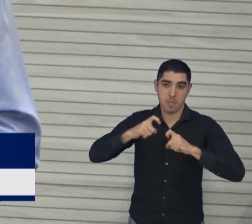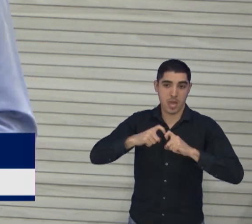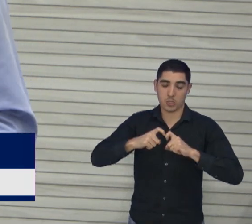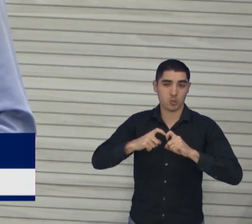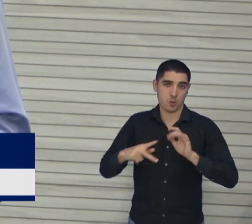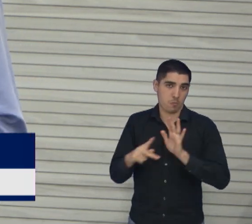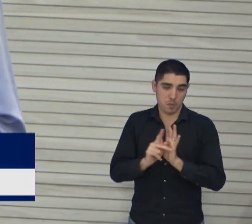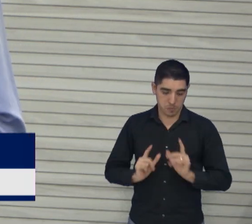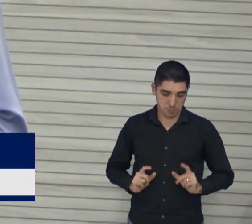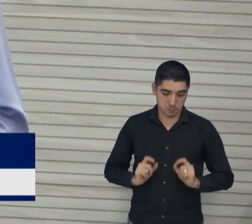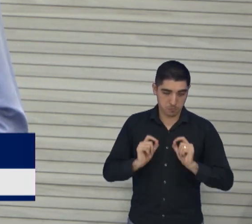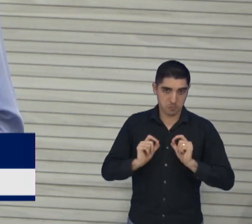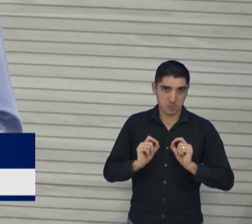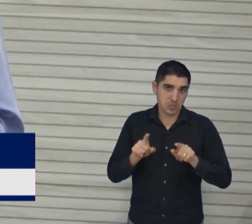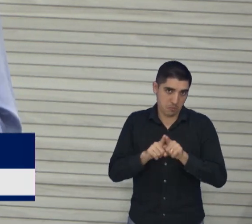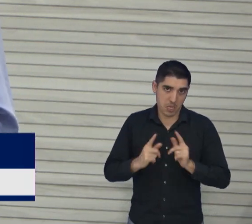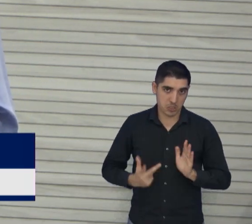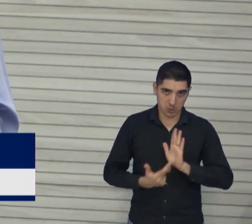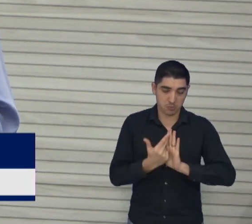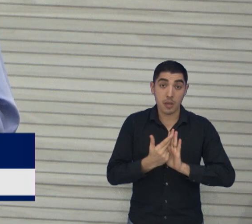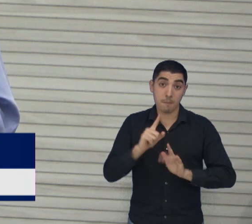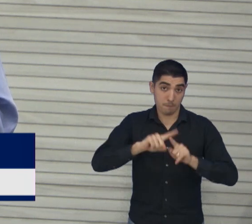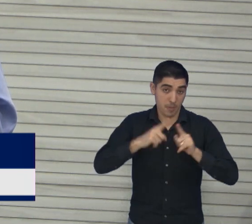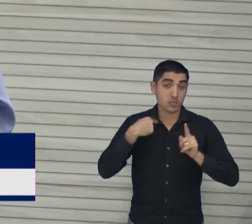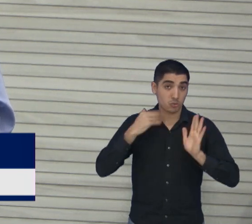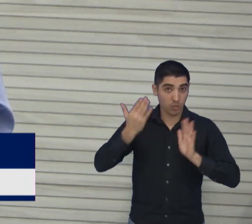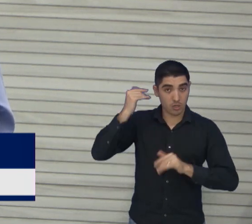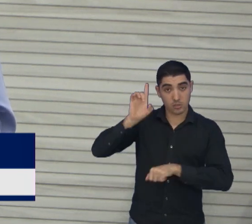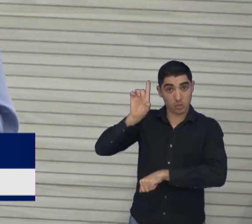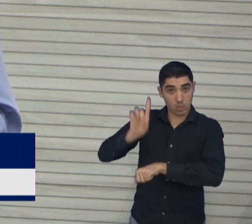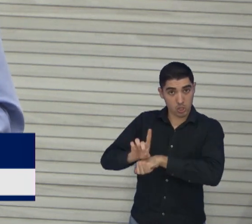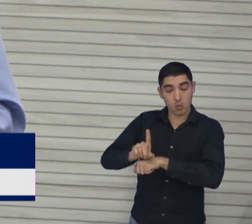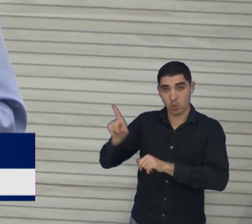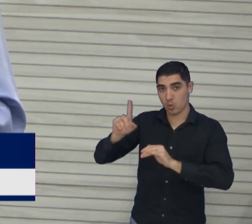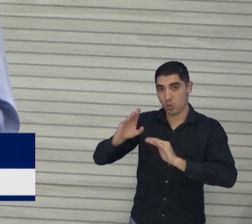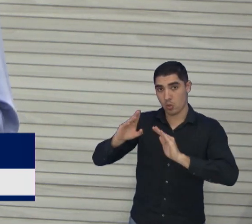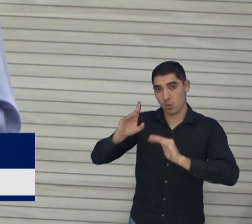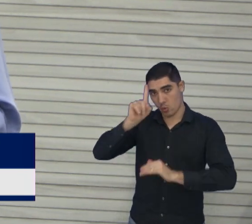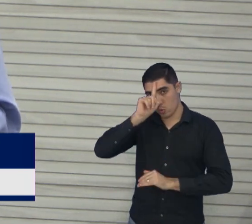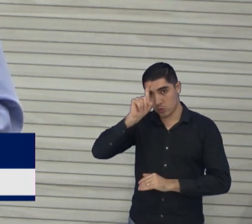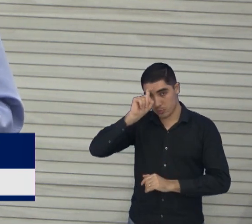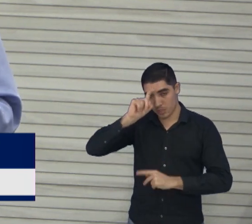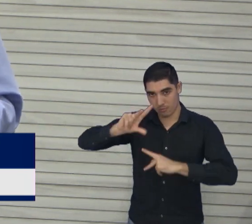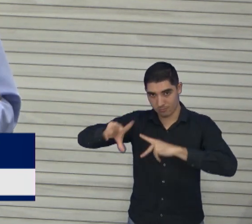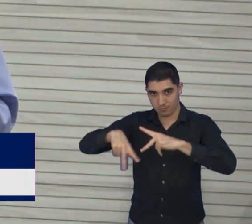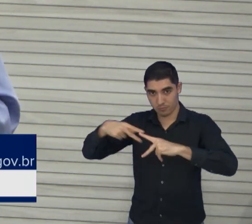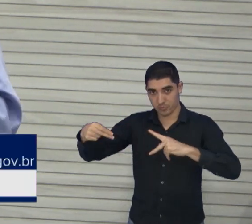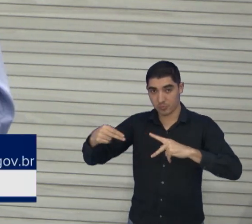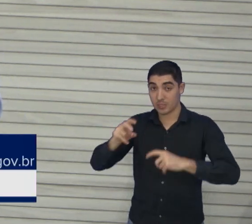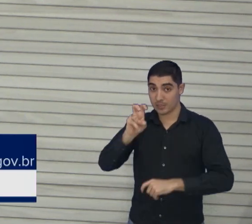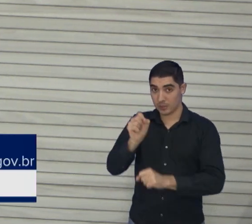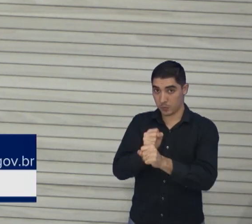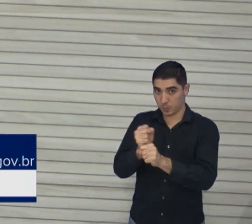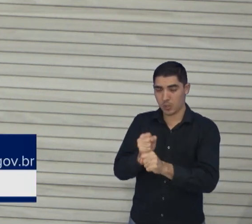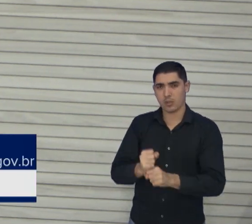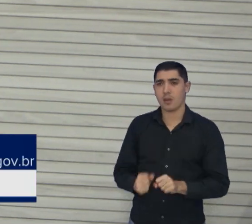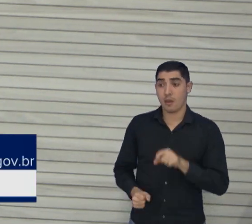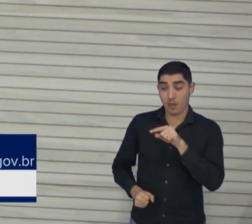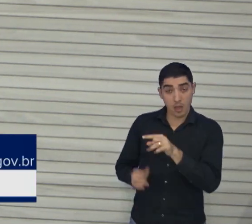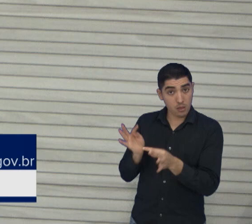oncológico, mas eu fui diretor técnico do Hospital Pio XII por 5 anos. Esse tratamento existe sim no Pio